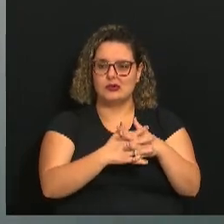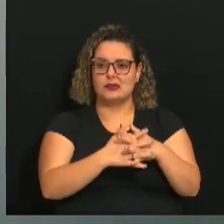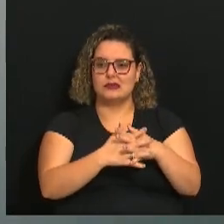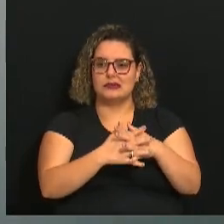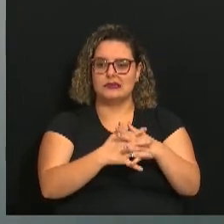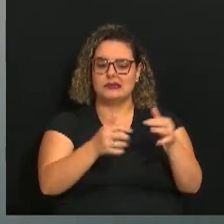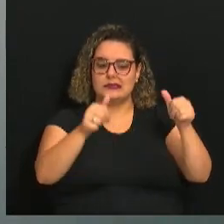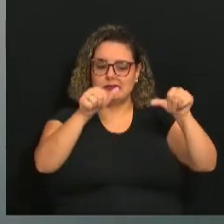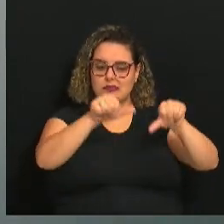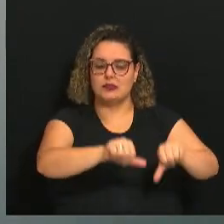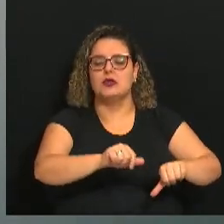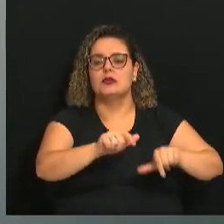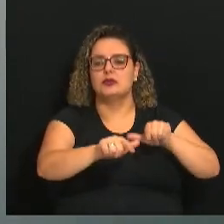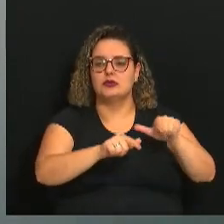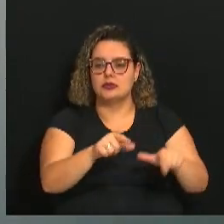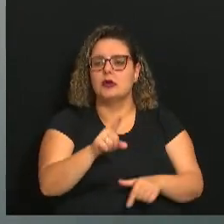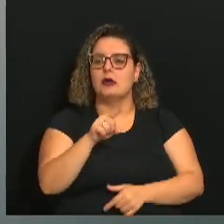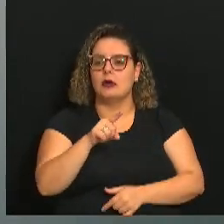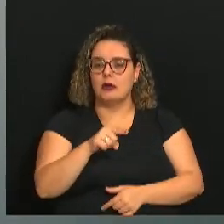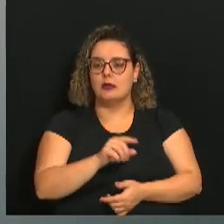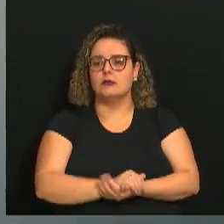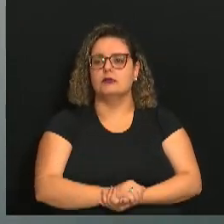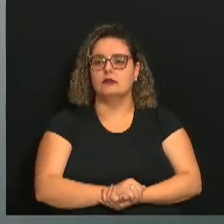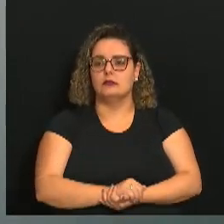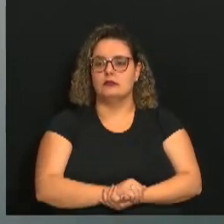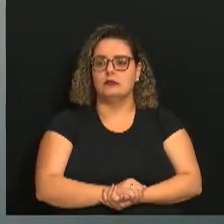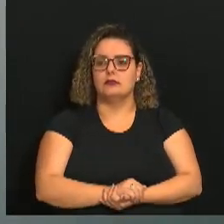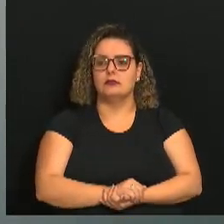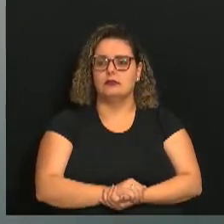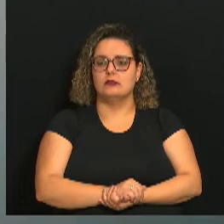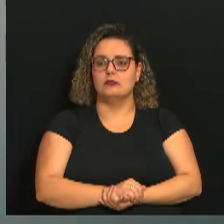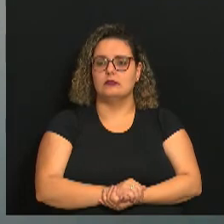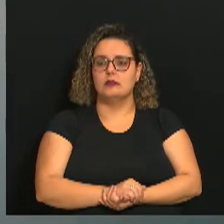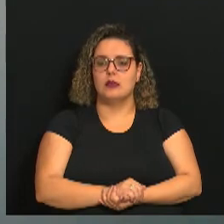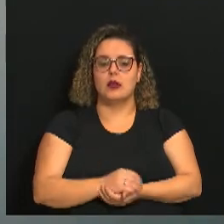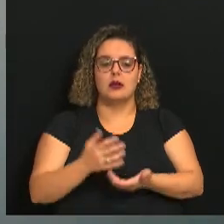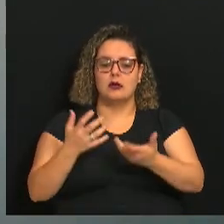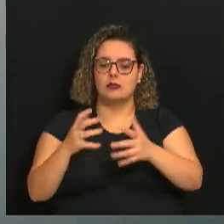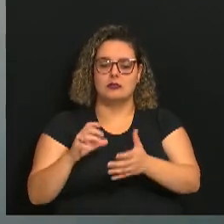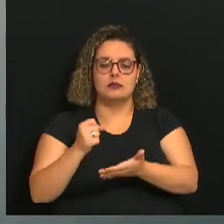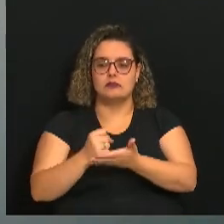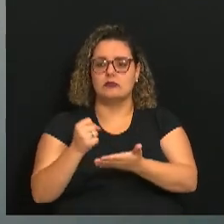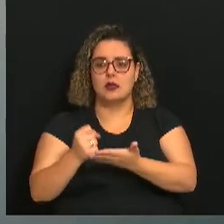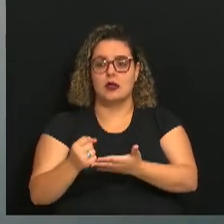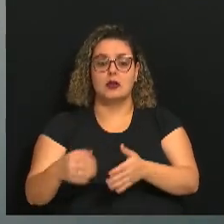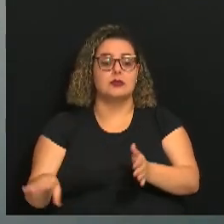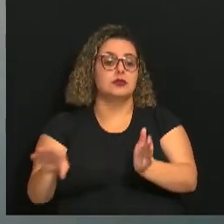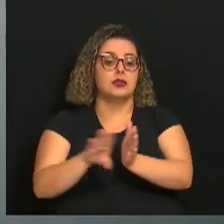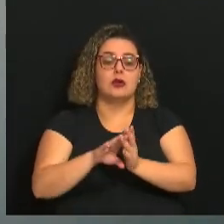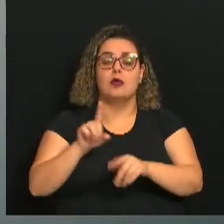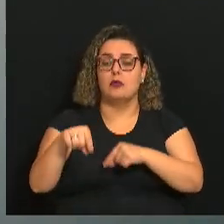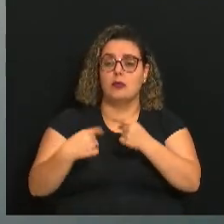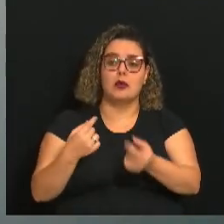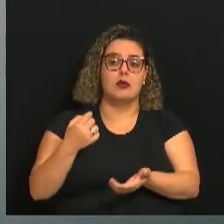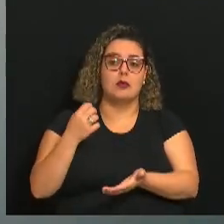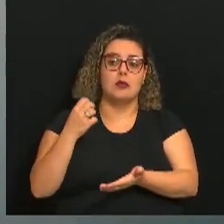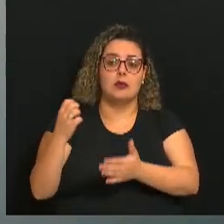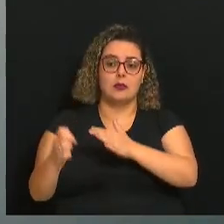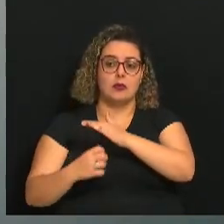trabalhador, né? Ela estava de saída e o trabalhador entrou em outra empresa e, como o serviço de zeladoria é